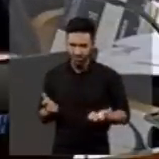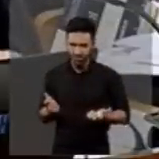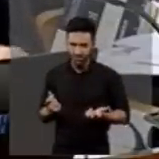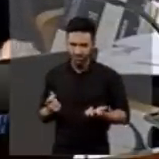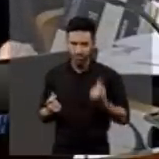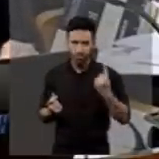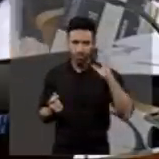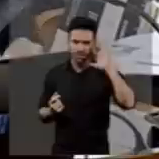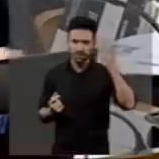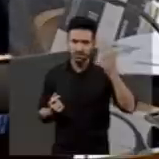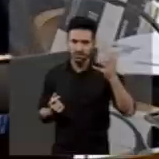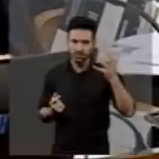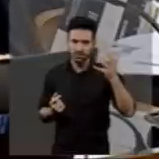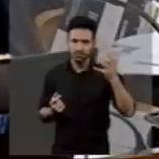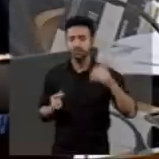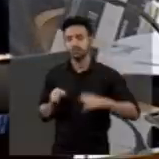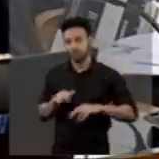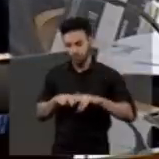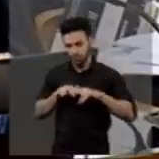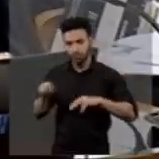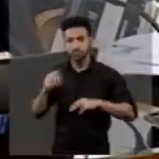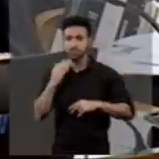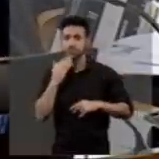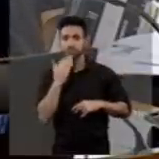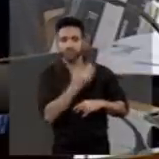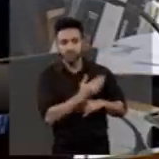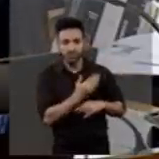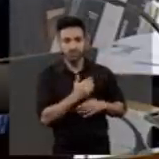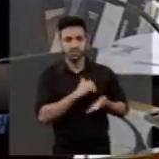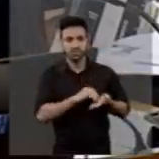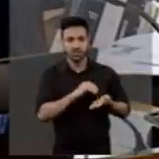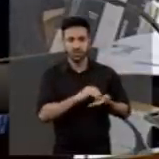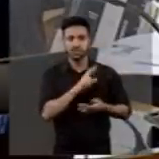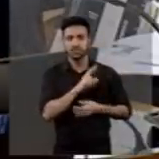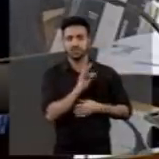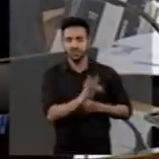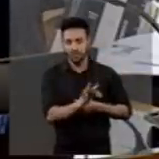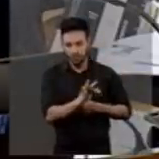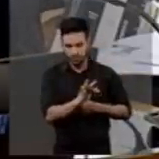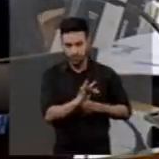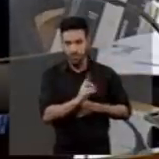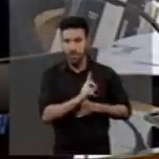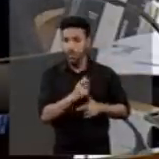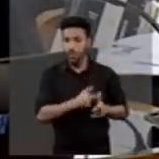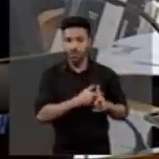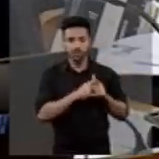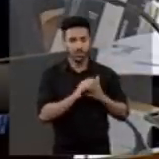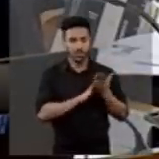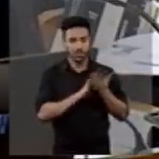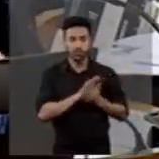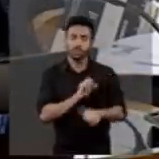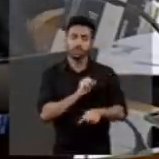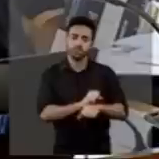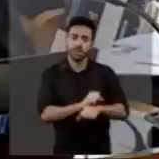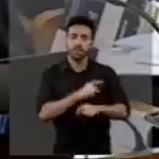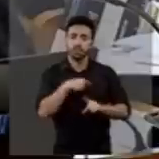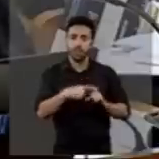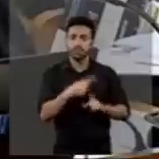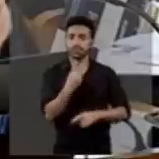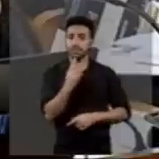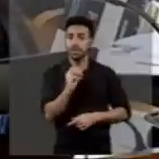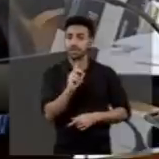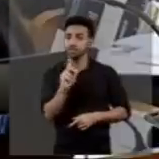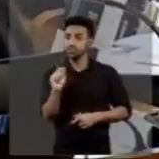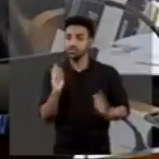sumária, recorre para o secretário da Receita Federal, sem efeito suspensivo, que tem 30 dias